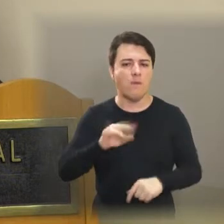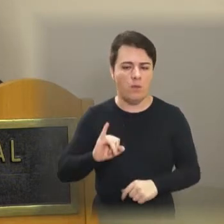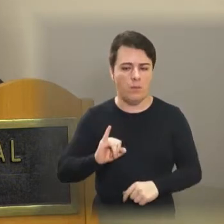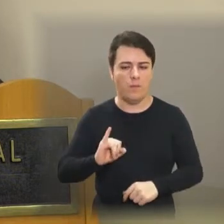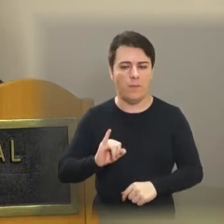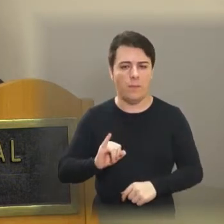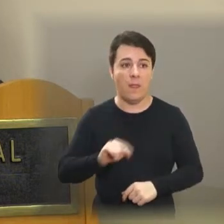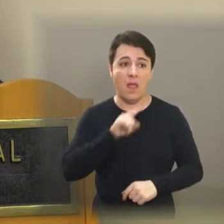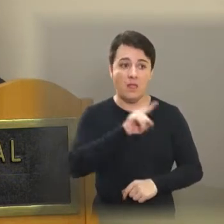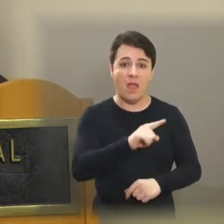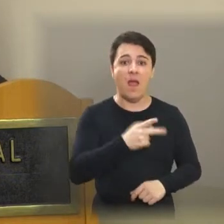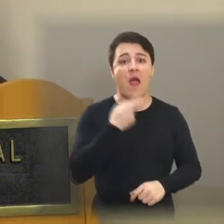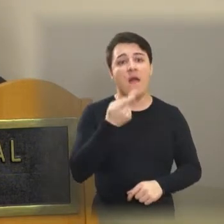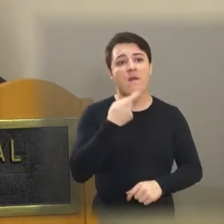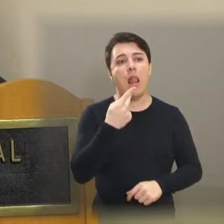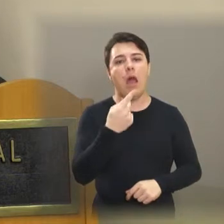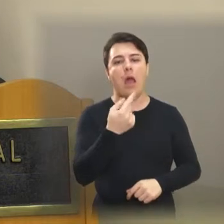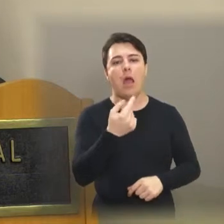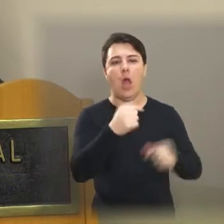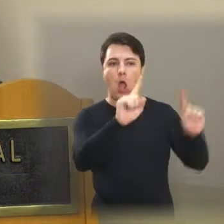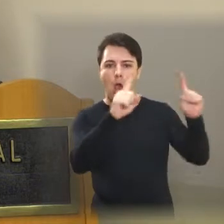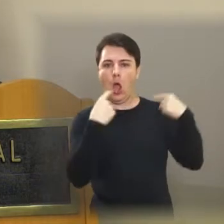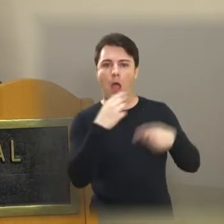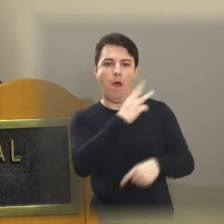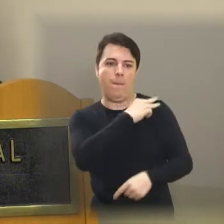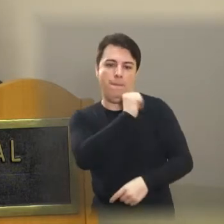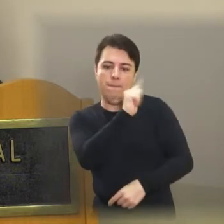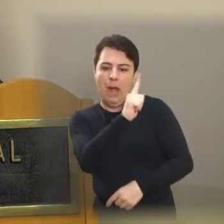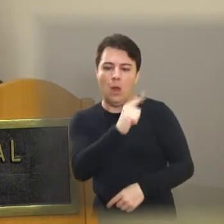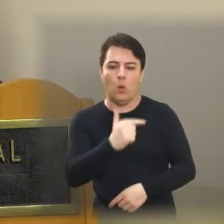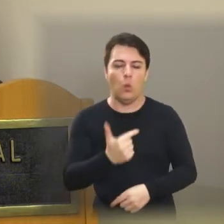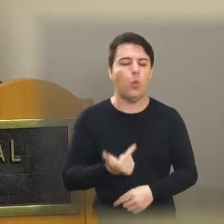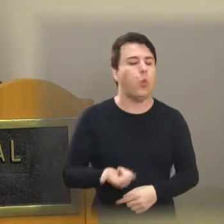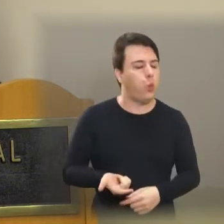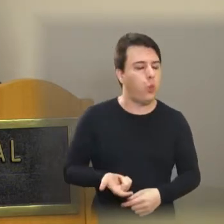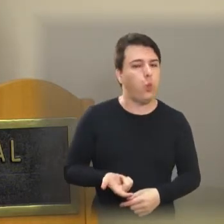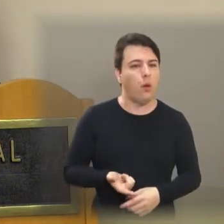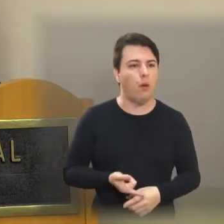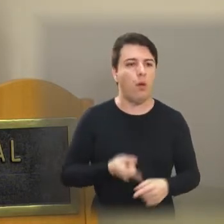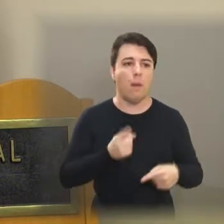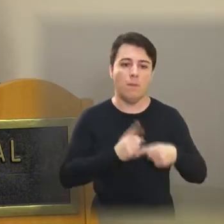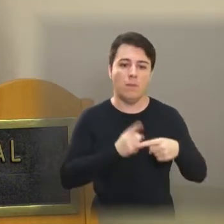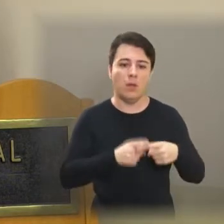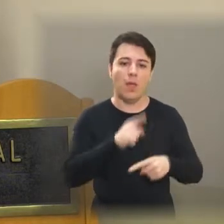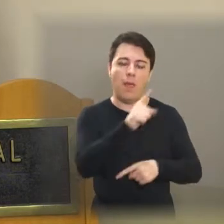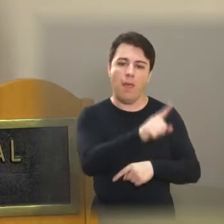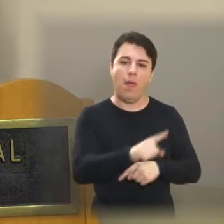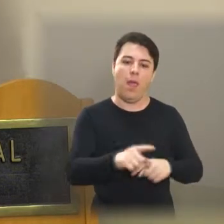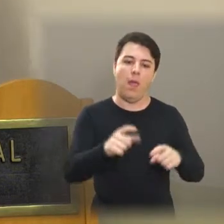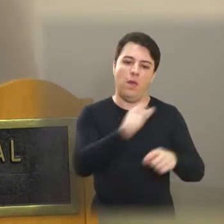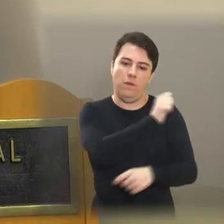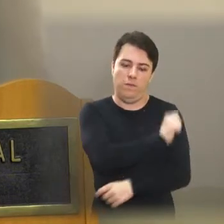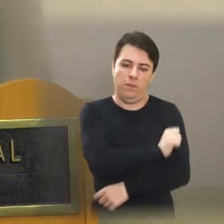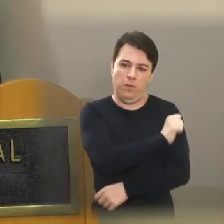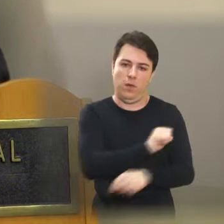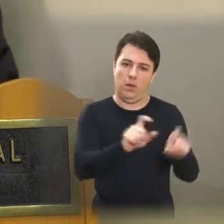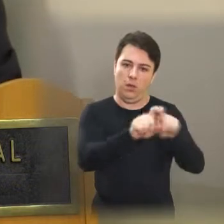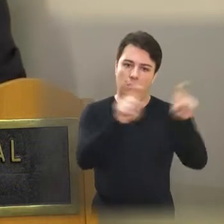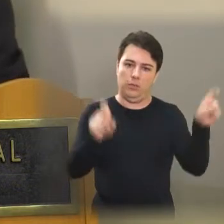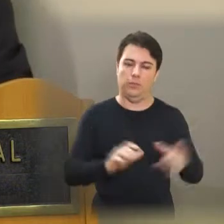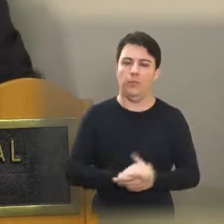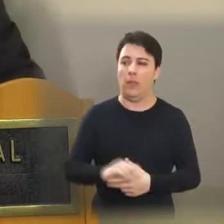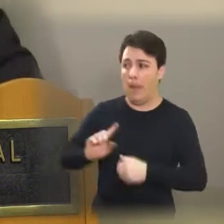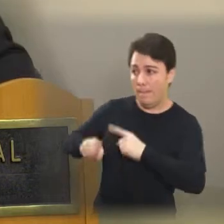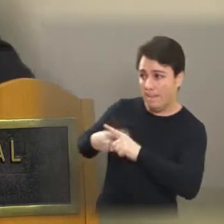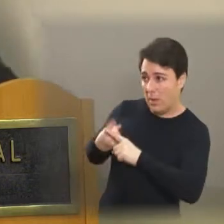Agora, falar da minha vida é fácil. Criticar eu é fácil. Porque essa obstetra, é obstetriz? Um minuto, presidente. Mais um